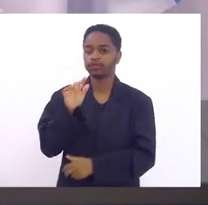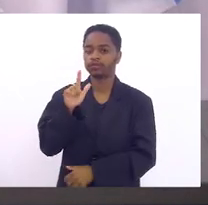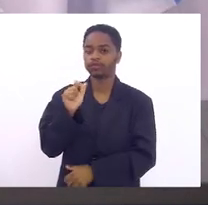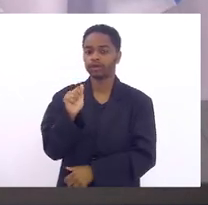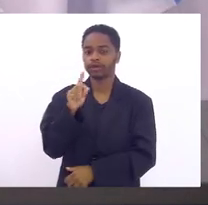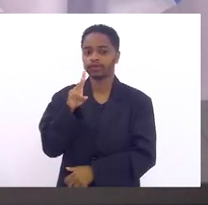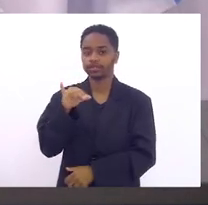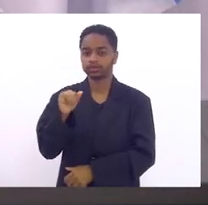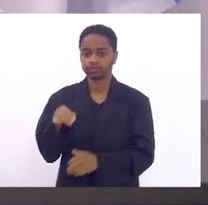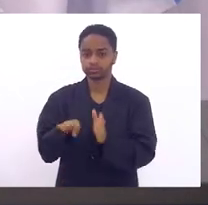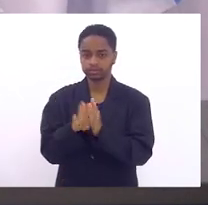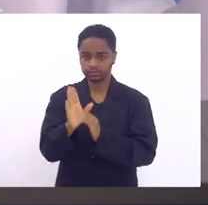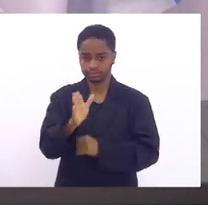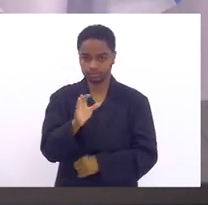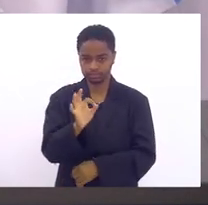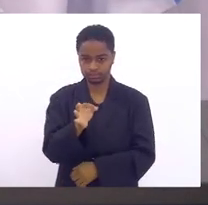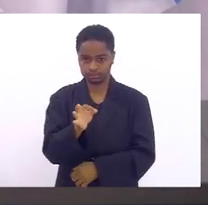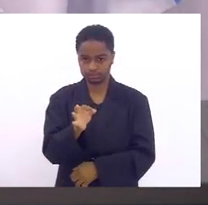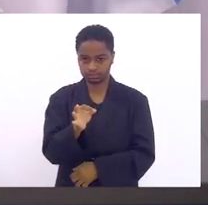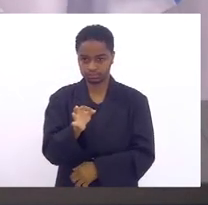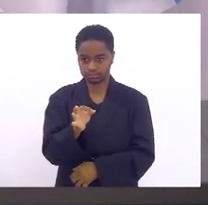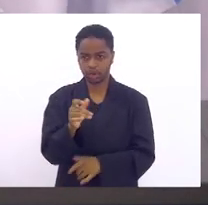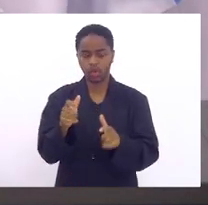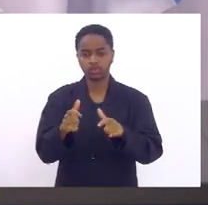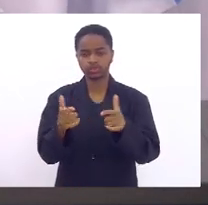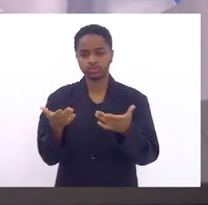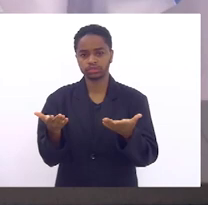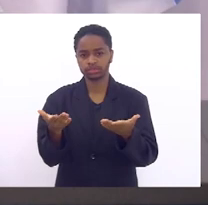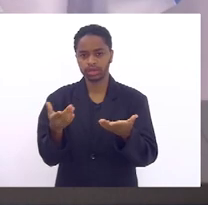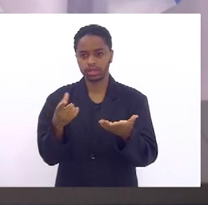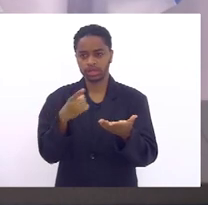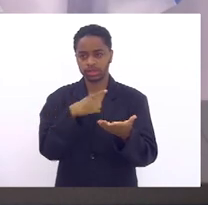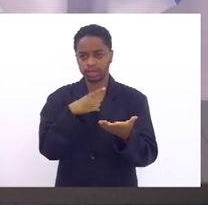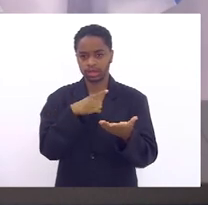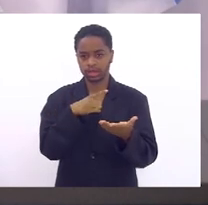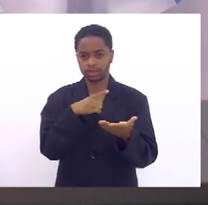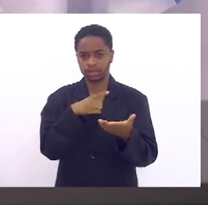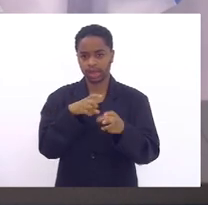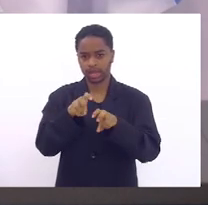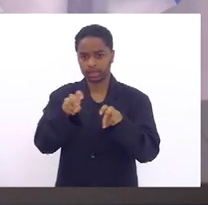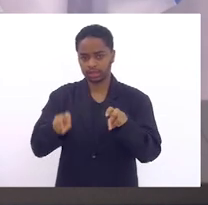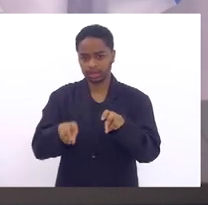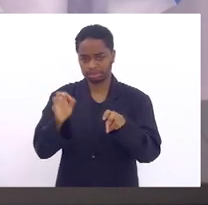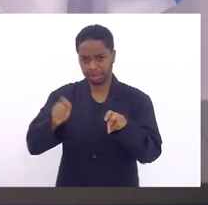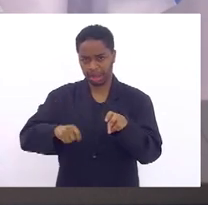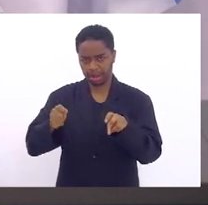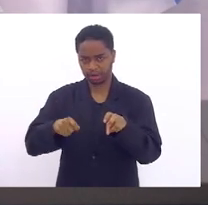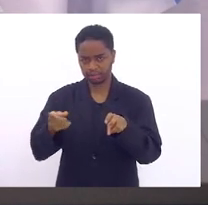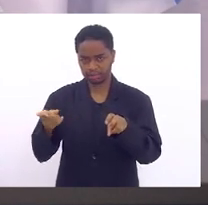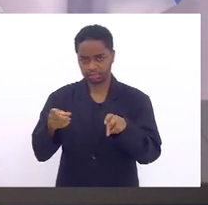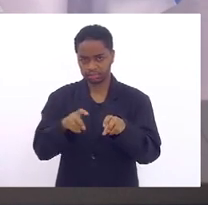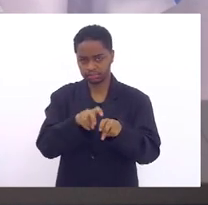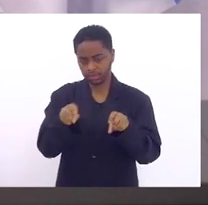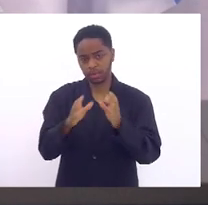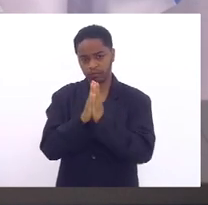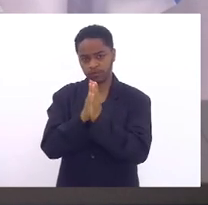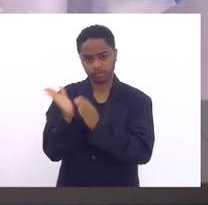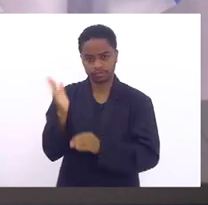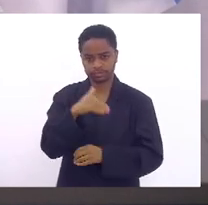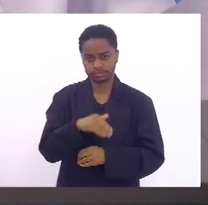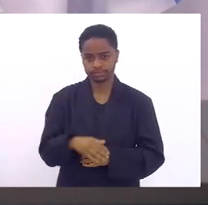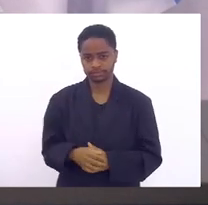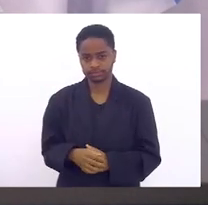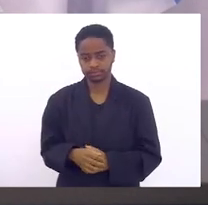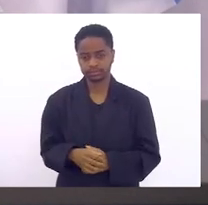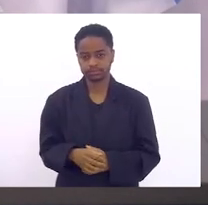no den Cadê tem tem uma tem um uma cadeirinha aí por favor Doutora Flávia